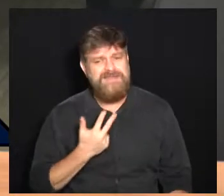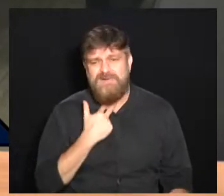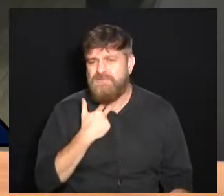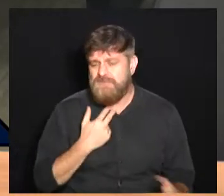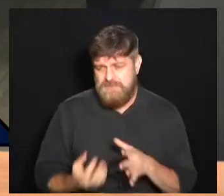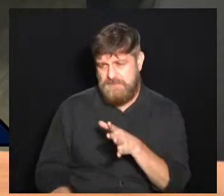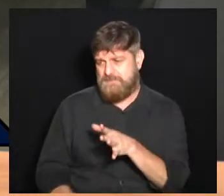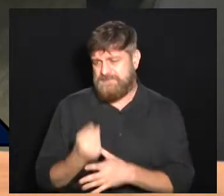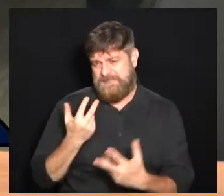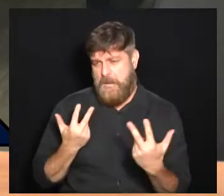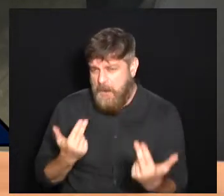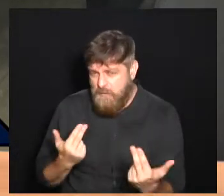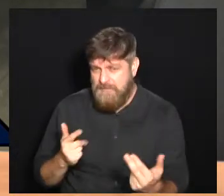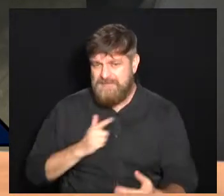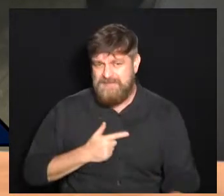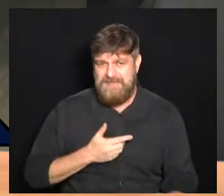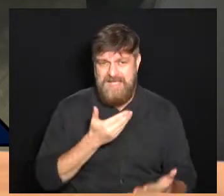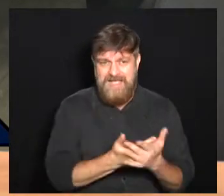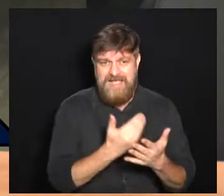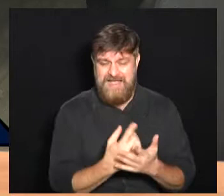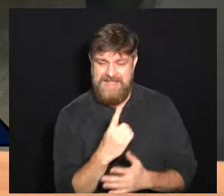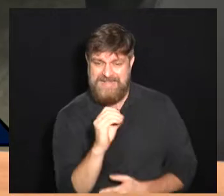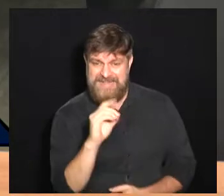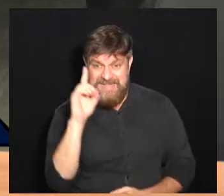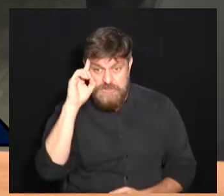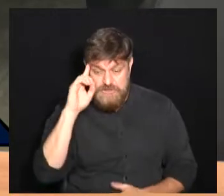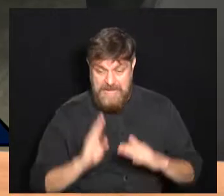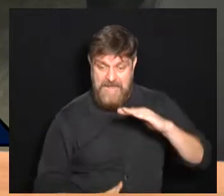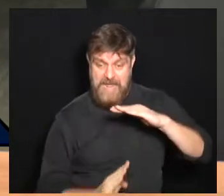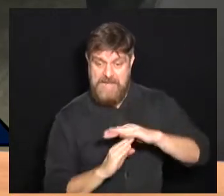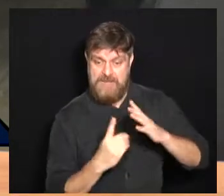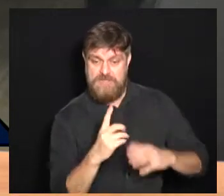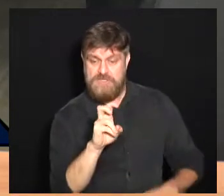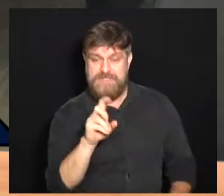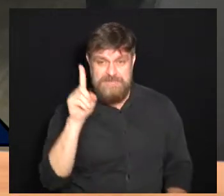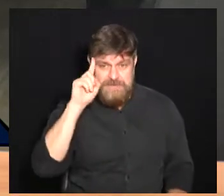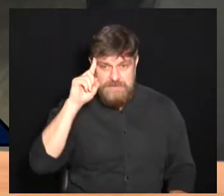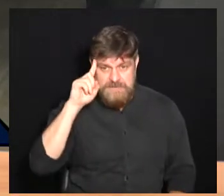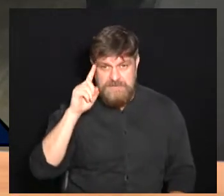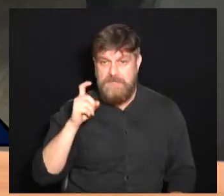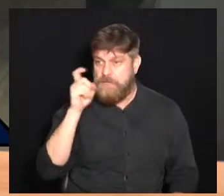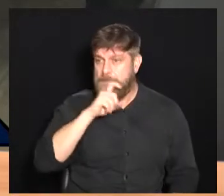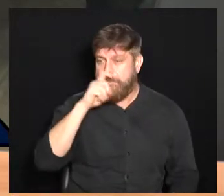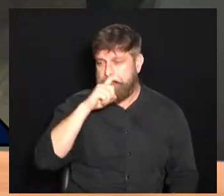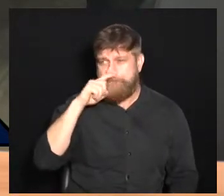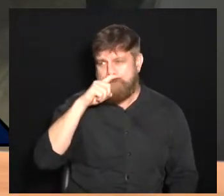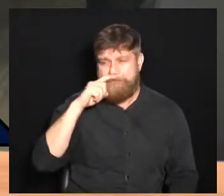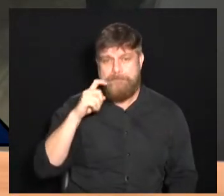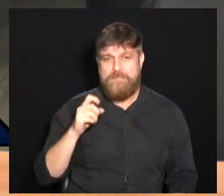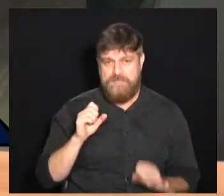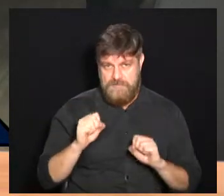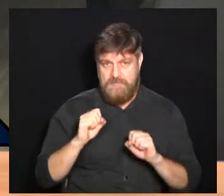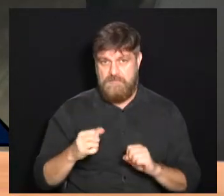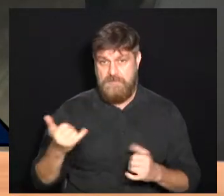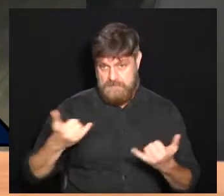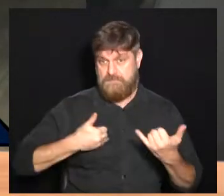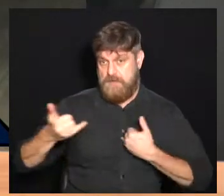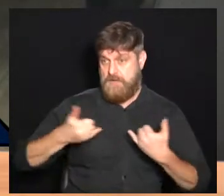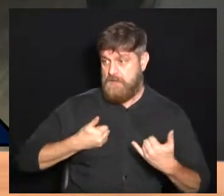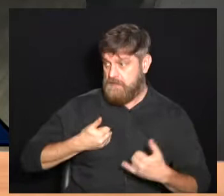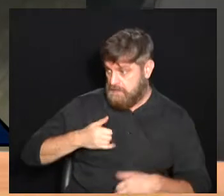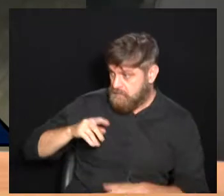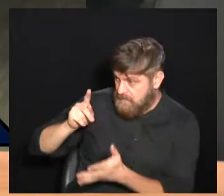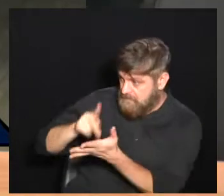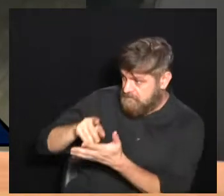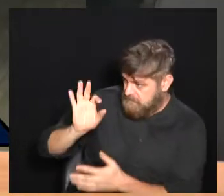desse jeito, de que não haveria aula por 10 a 15 dias. Eu não estou inventando, se eu estiver mentindo, alguma mãe aqui pode me desmentir.